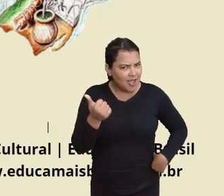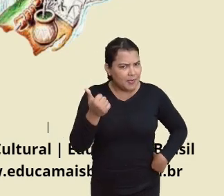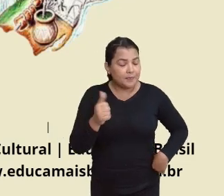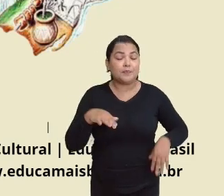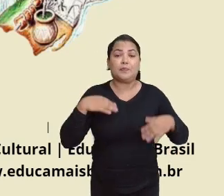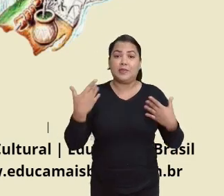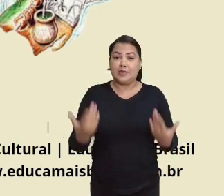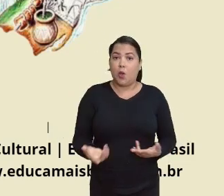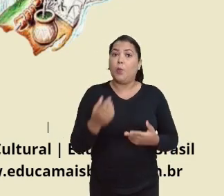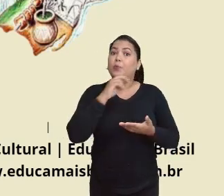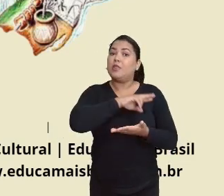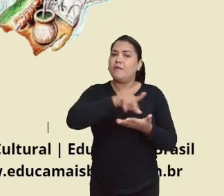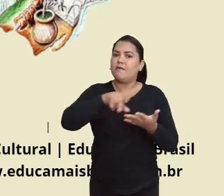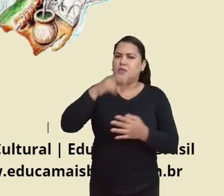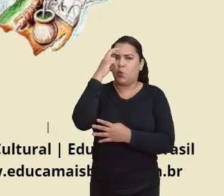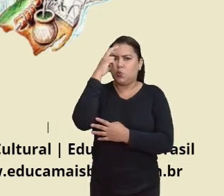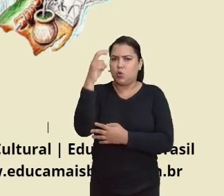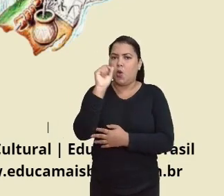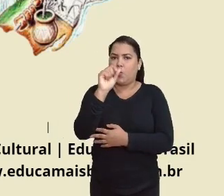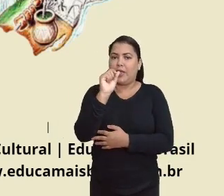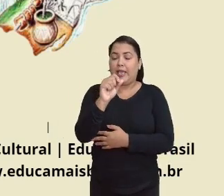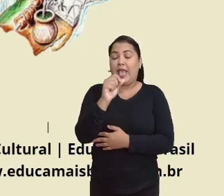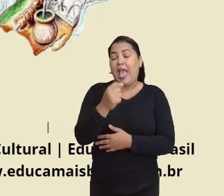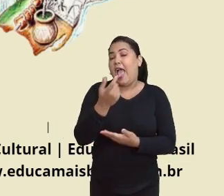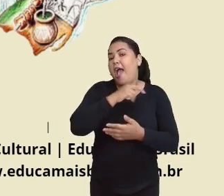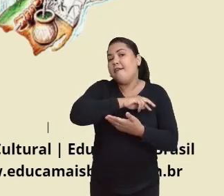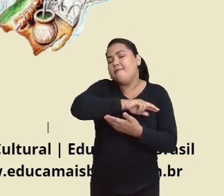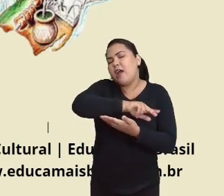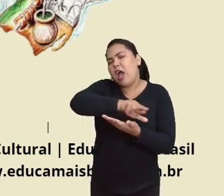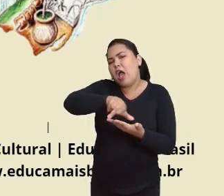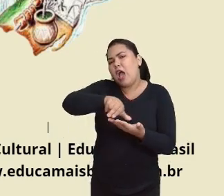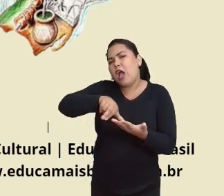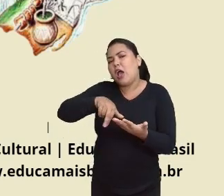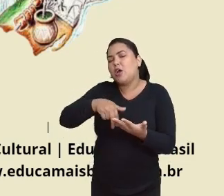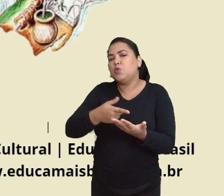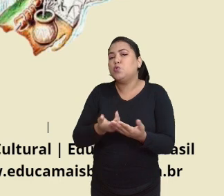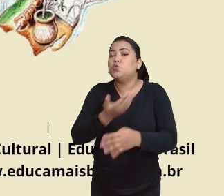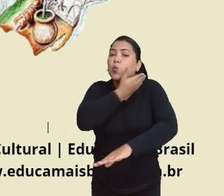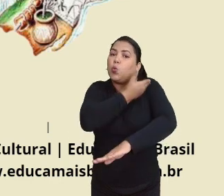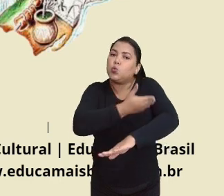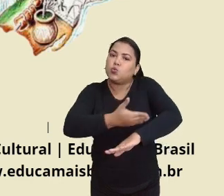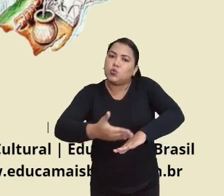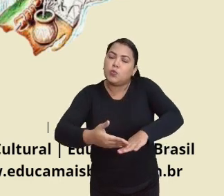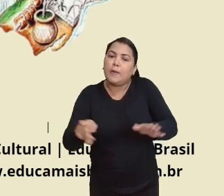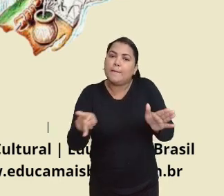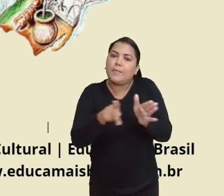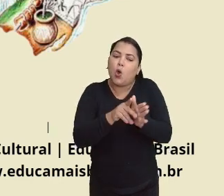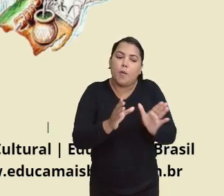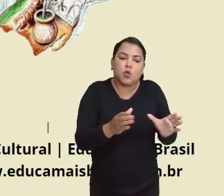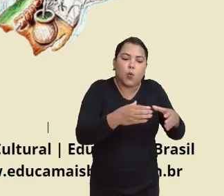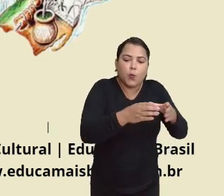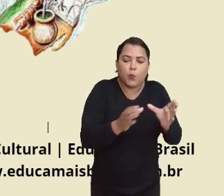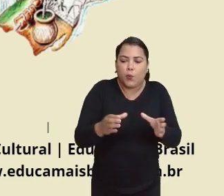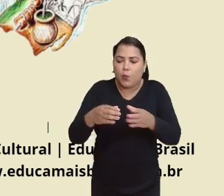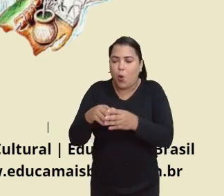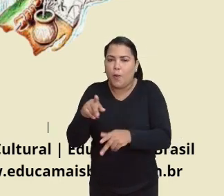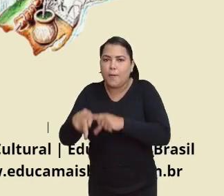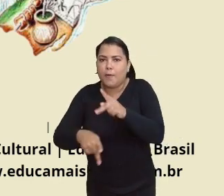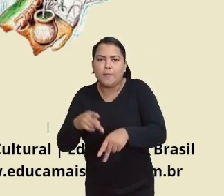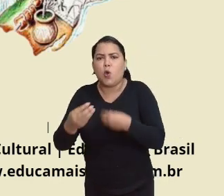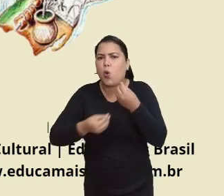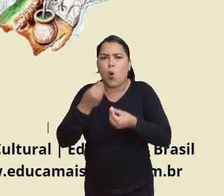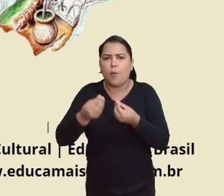são diferentes costumes e tradições de um povo, podendo ser representada através da língua, das crenças, dos